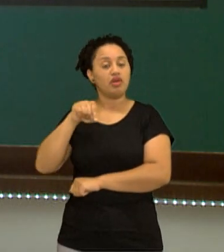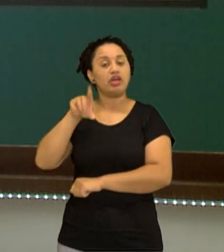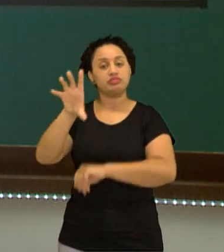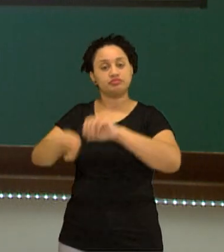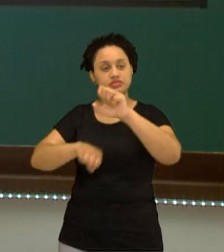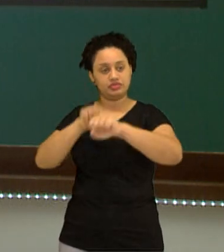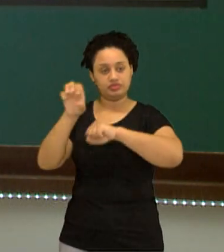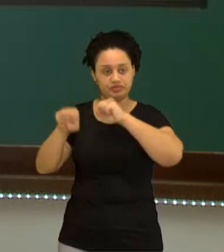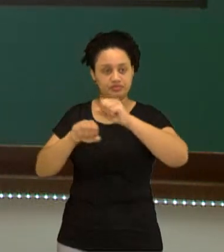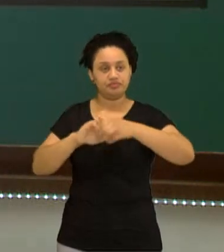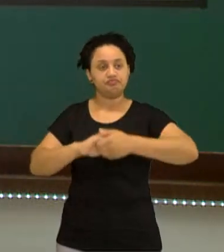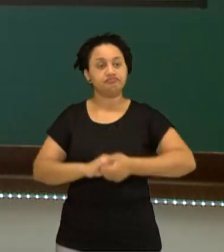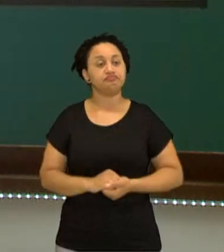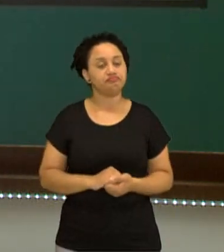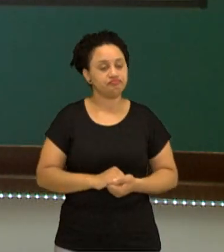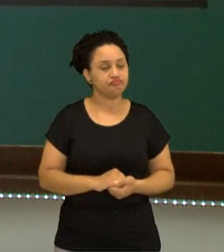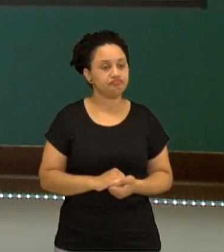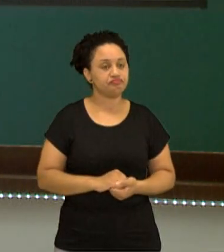manufaturado.